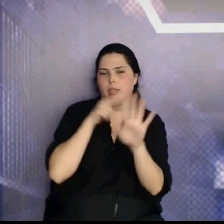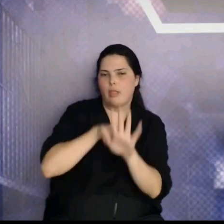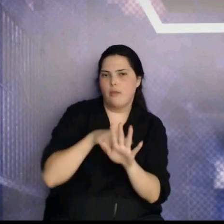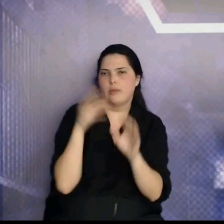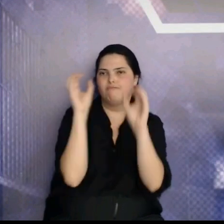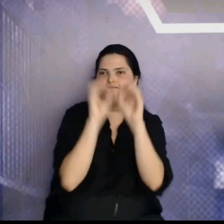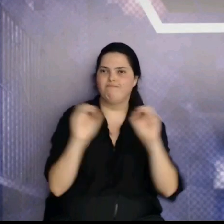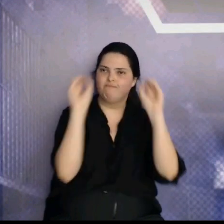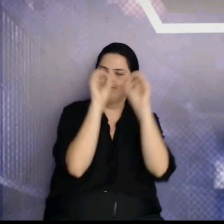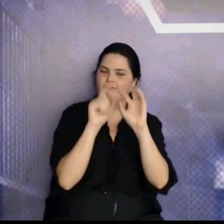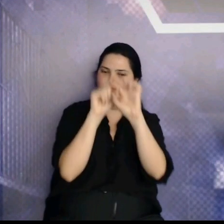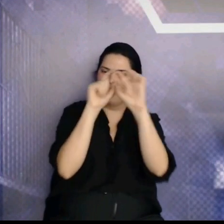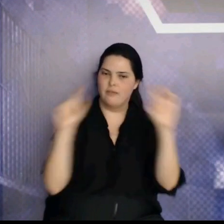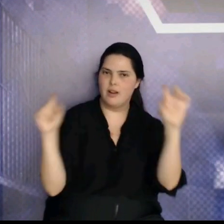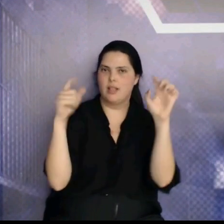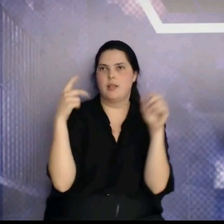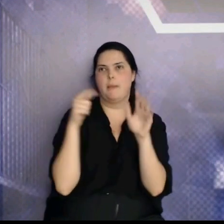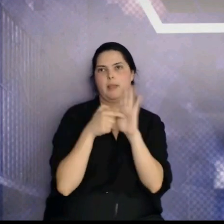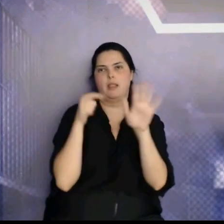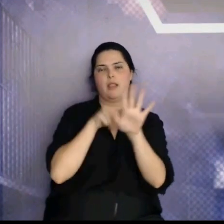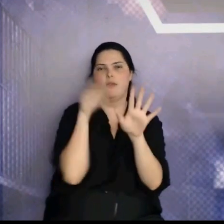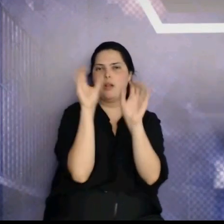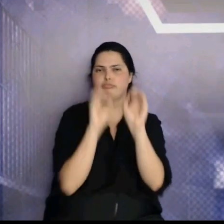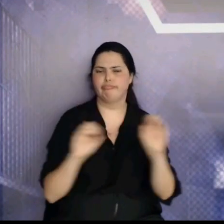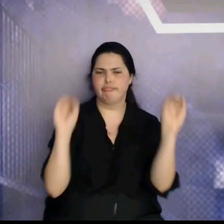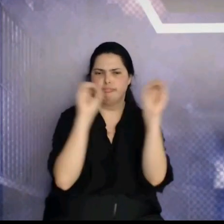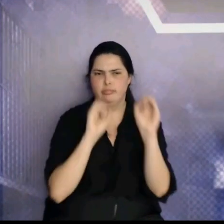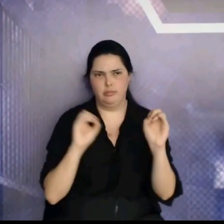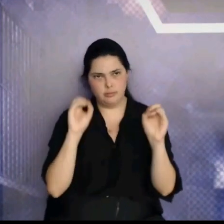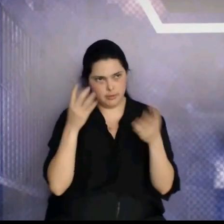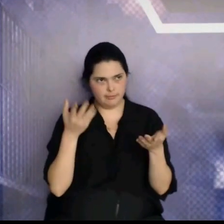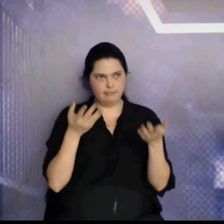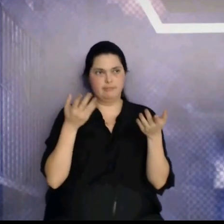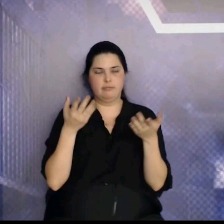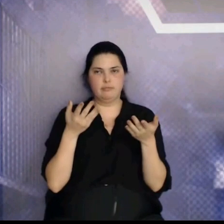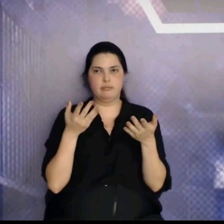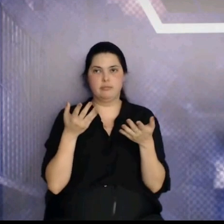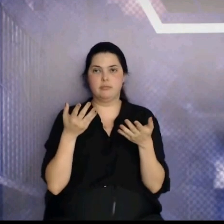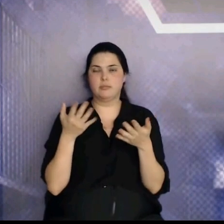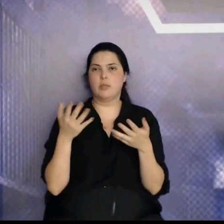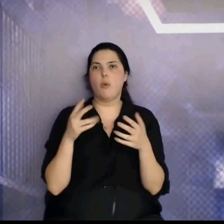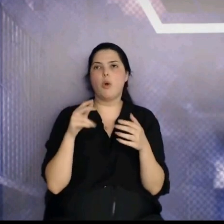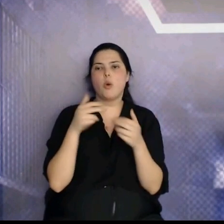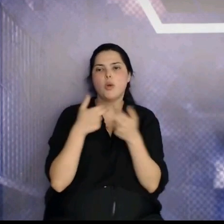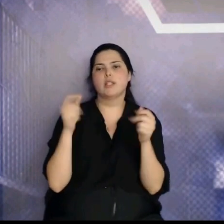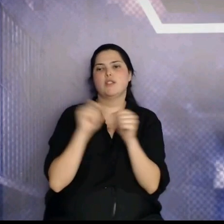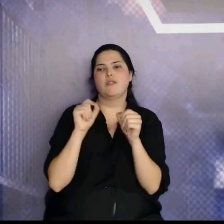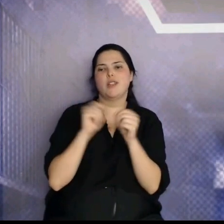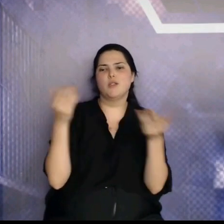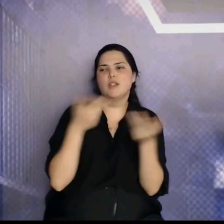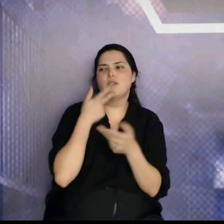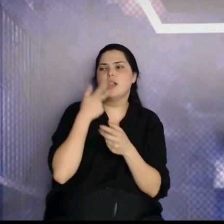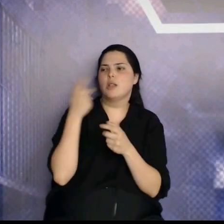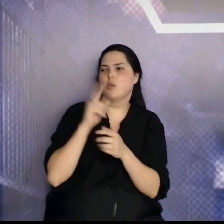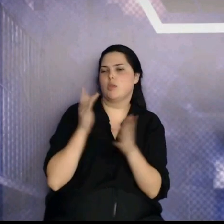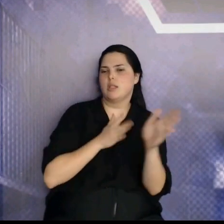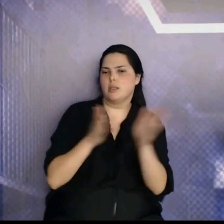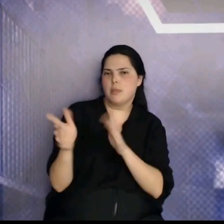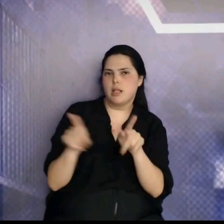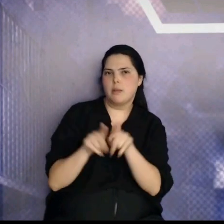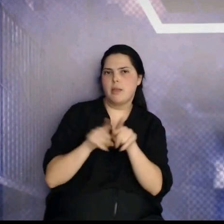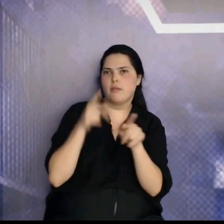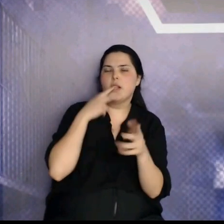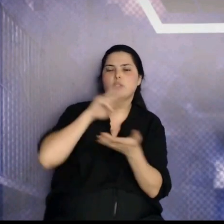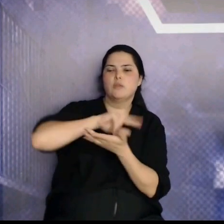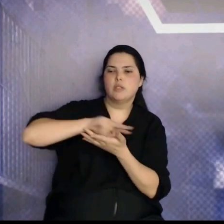frase essa. Então eu acho que muito do que a gente faz hoje, falando não só de acessibilidade, mas falando de